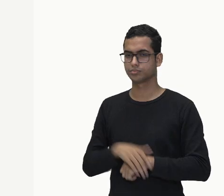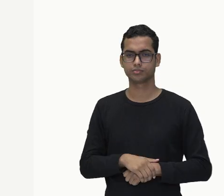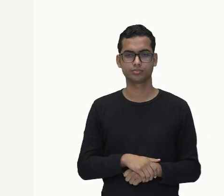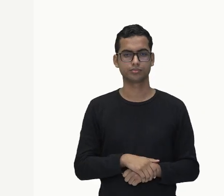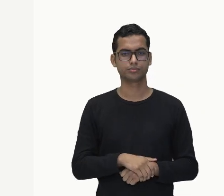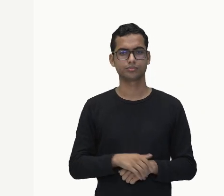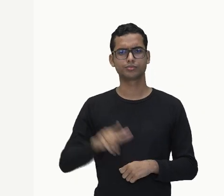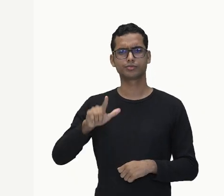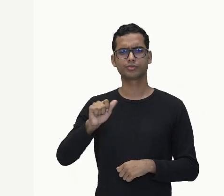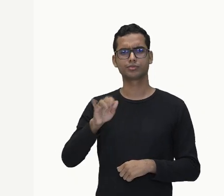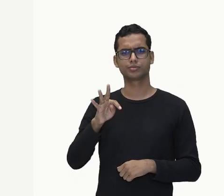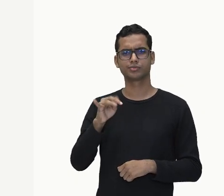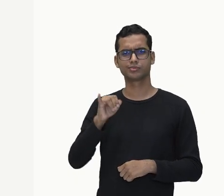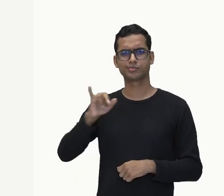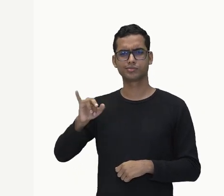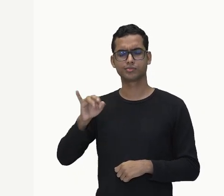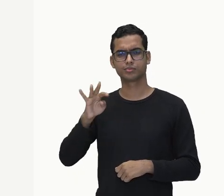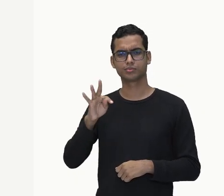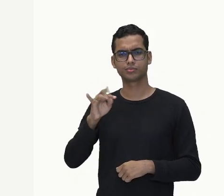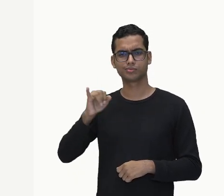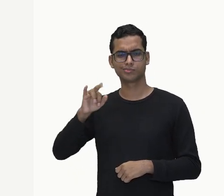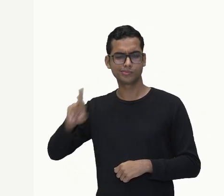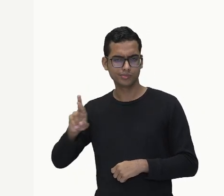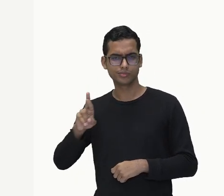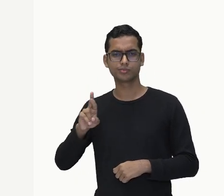alguém latia